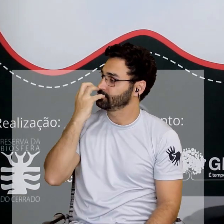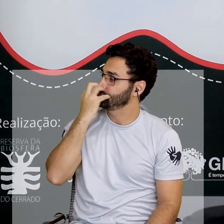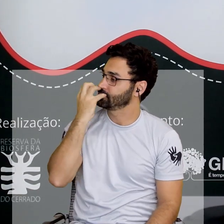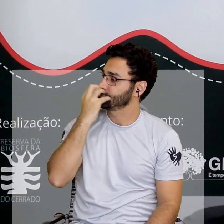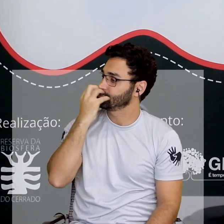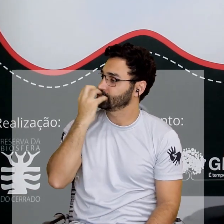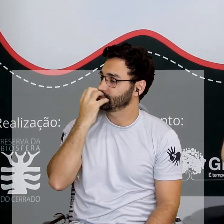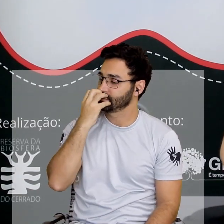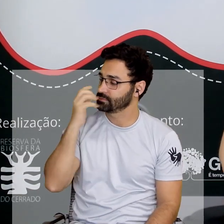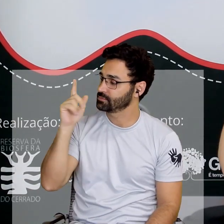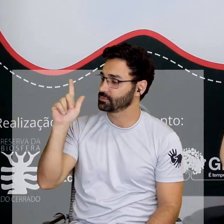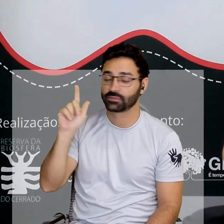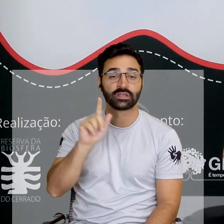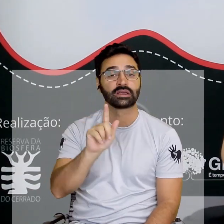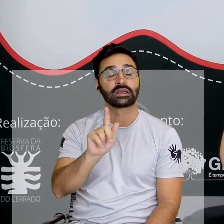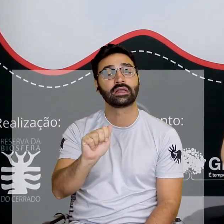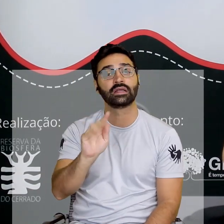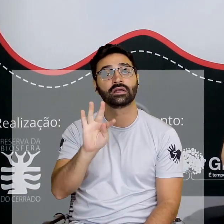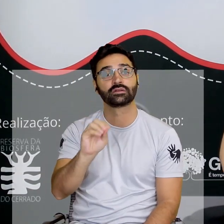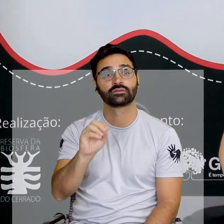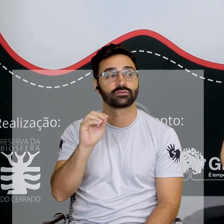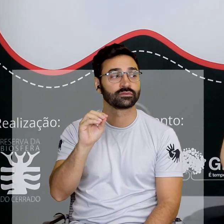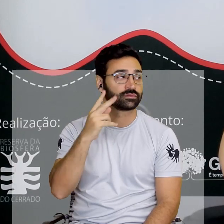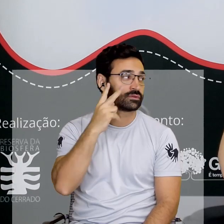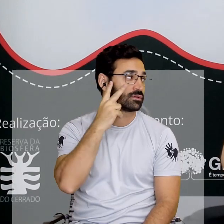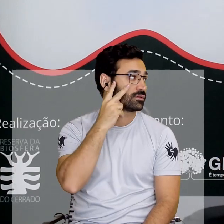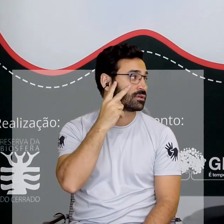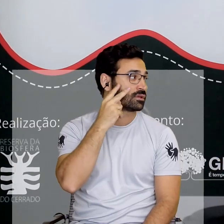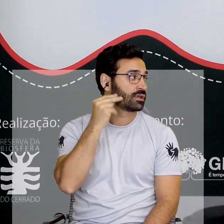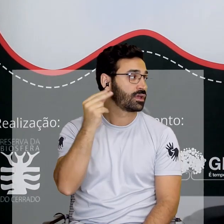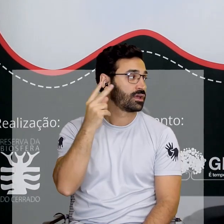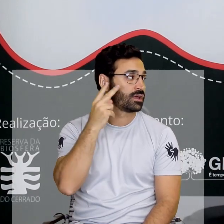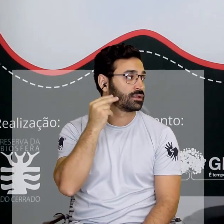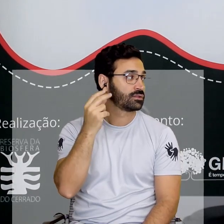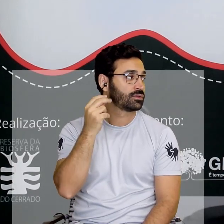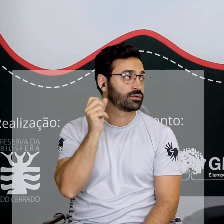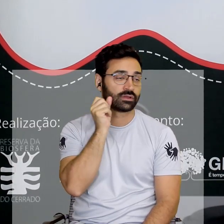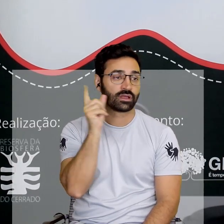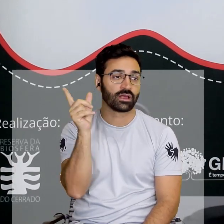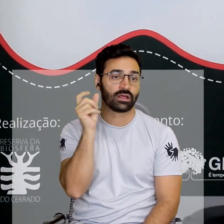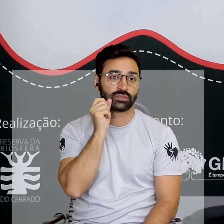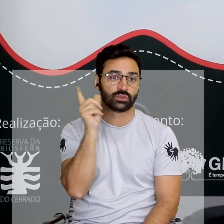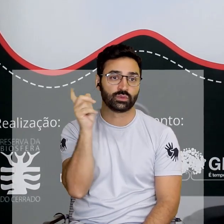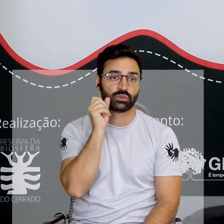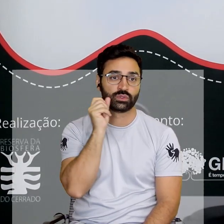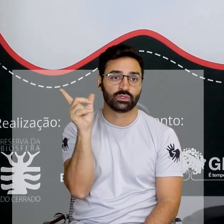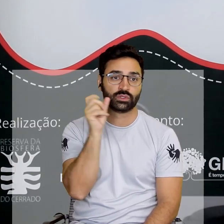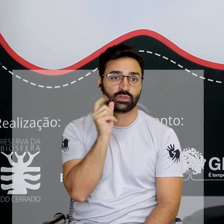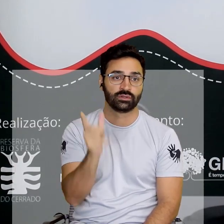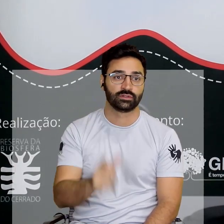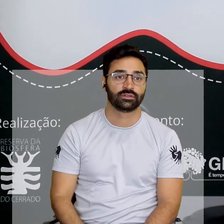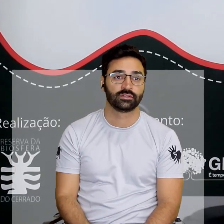E o gato? Gato. Ou gato.